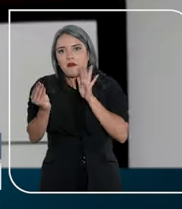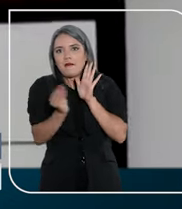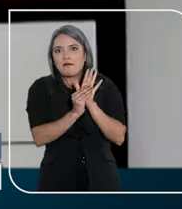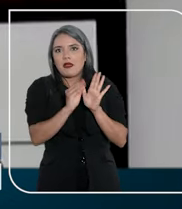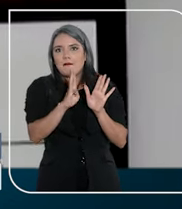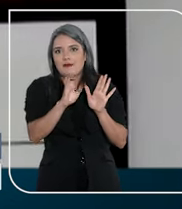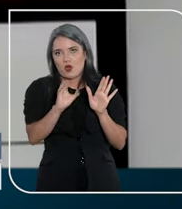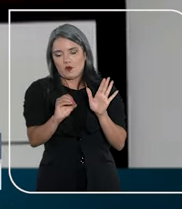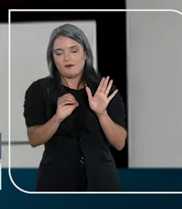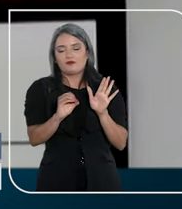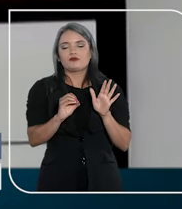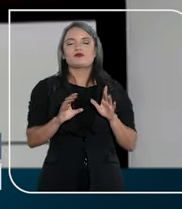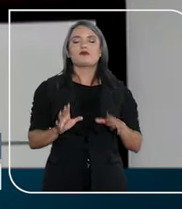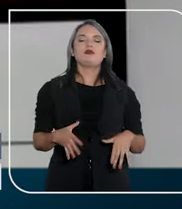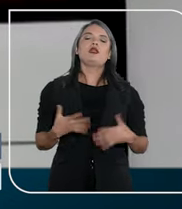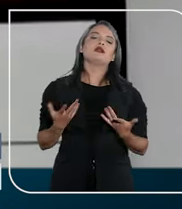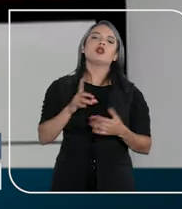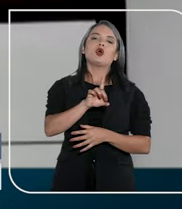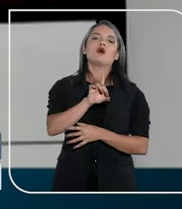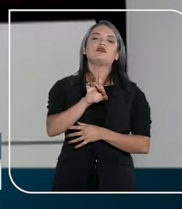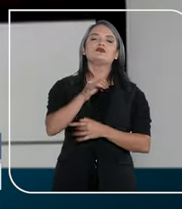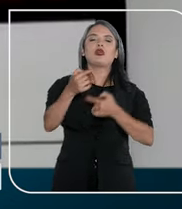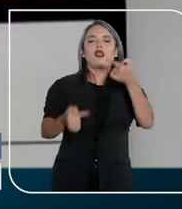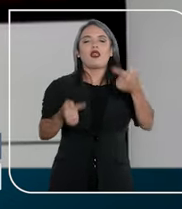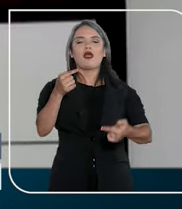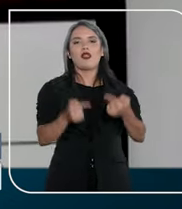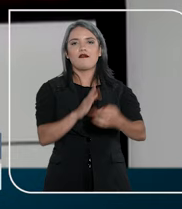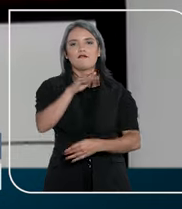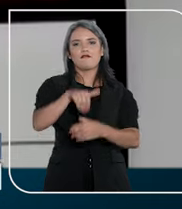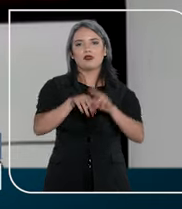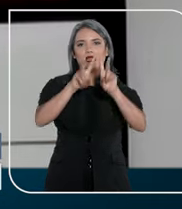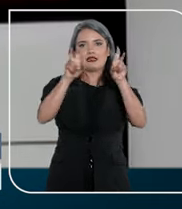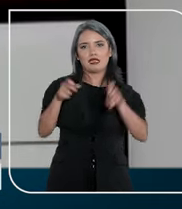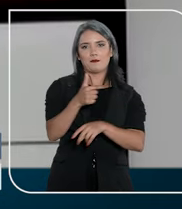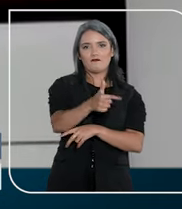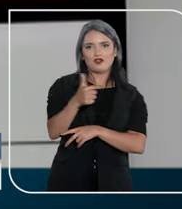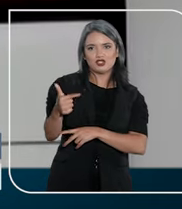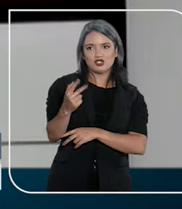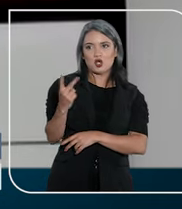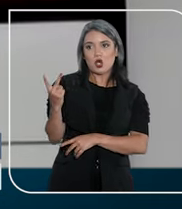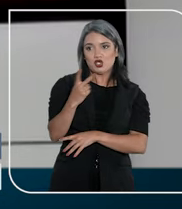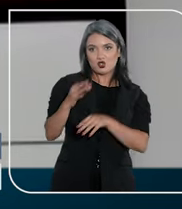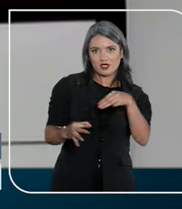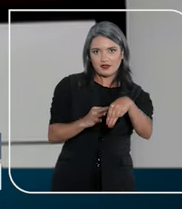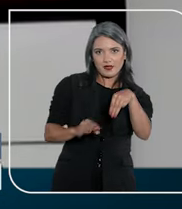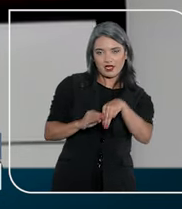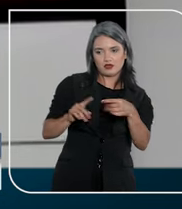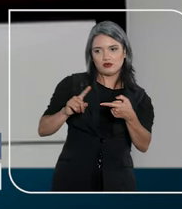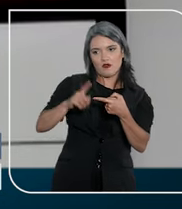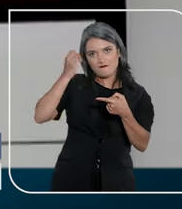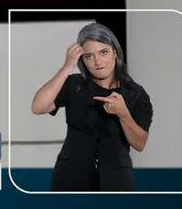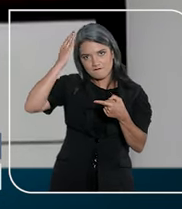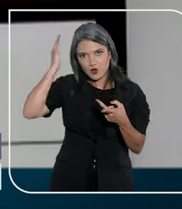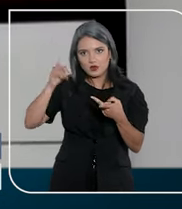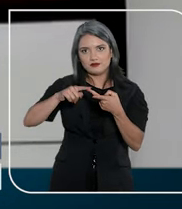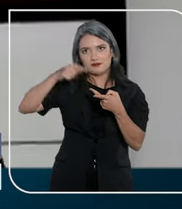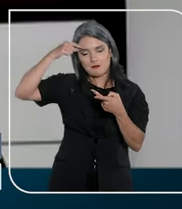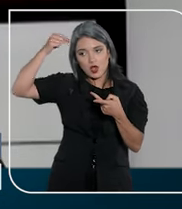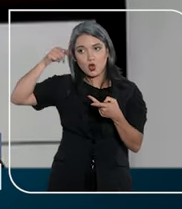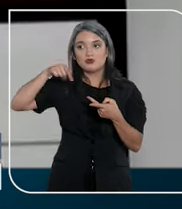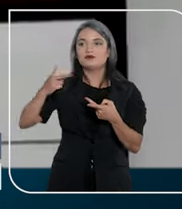do tema 22, o ministro Luiz Fux e o ministro Roberto Barroso, muito bem eles estudaram dizendo o seguinte: em um Estado